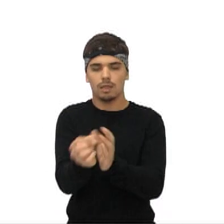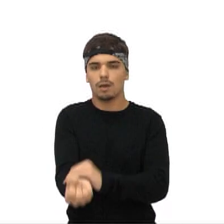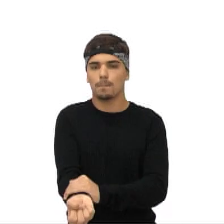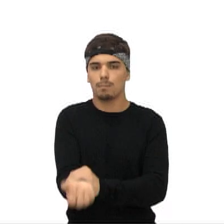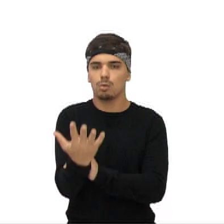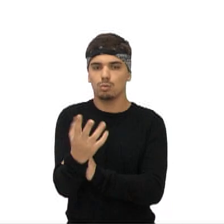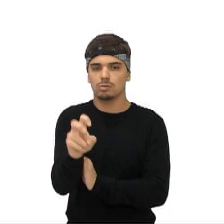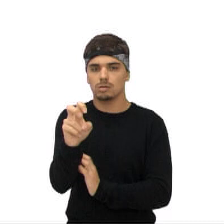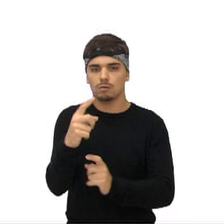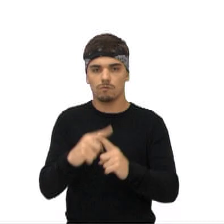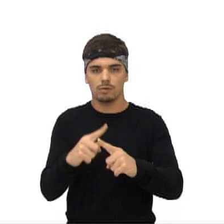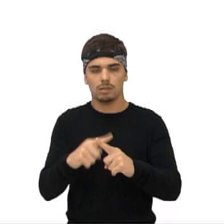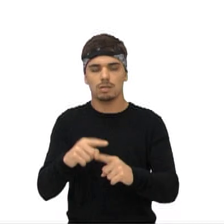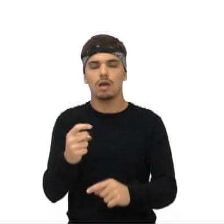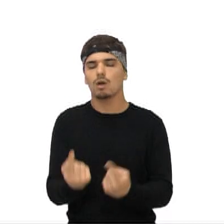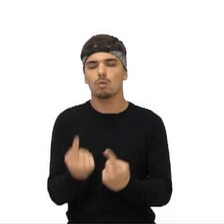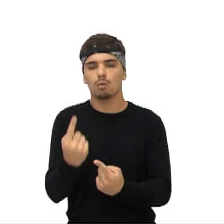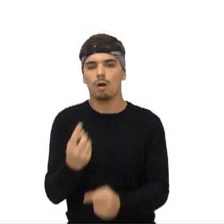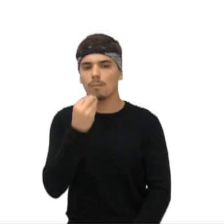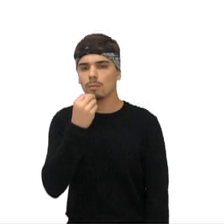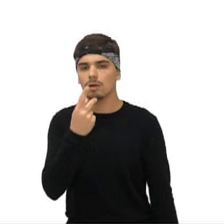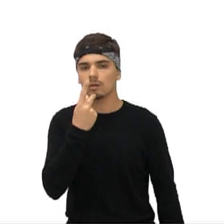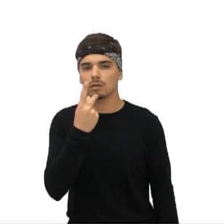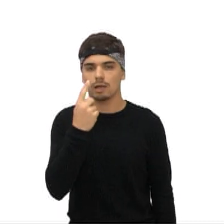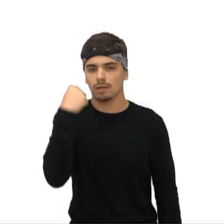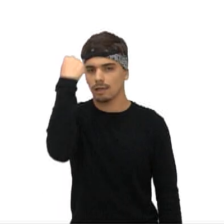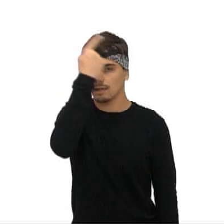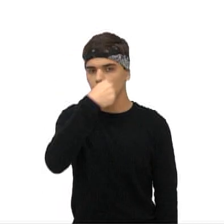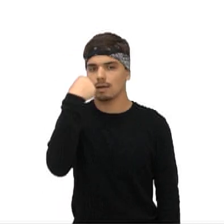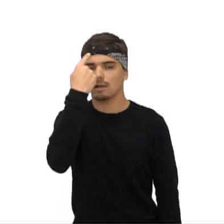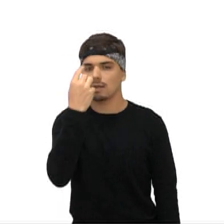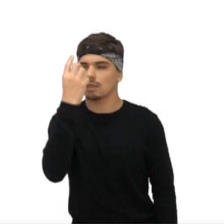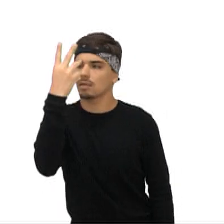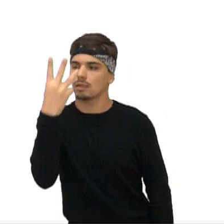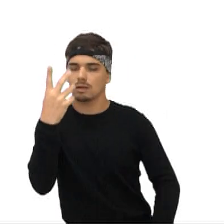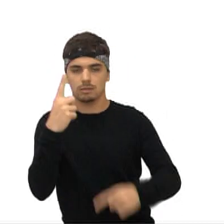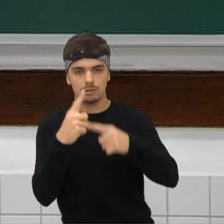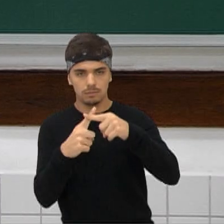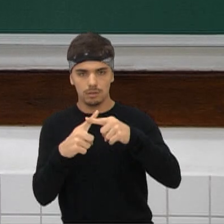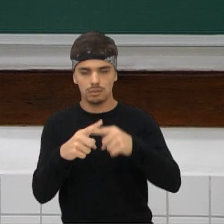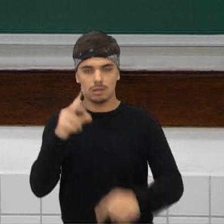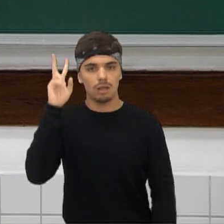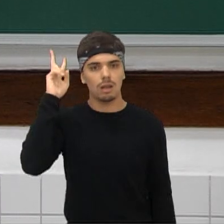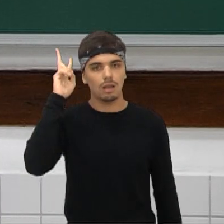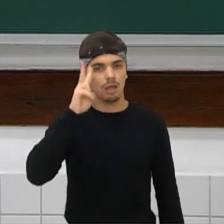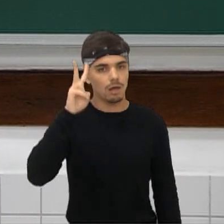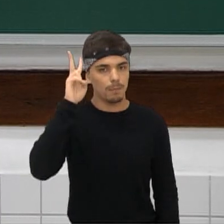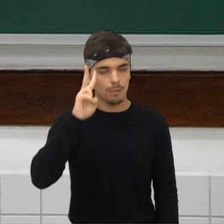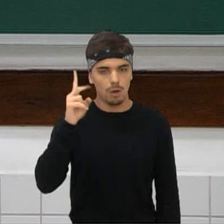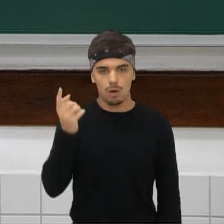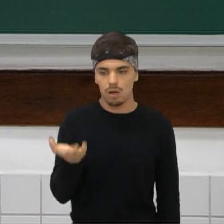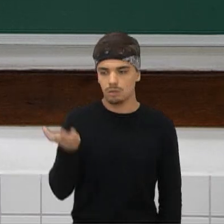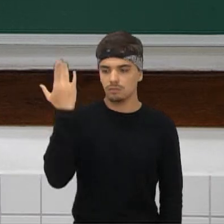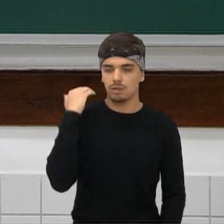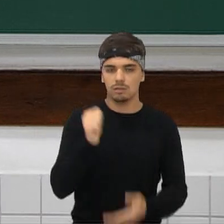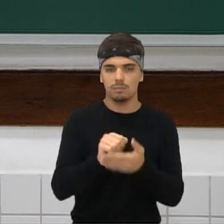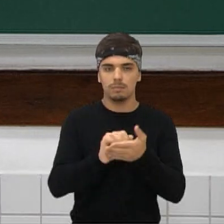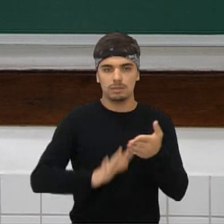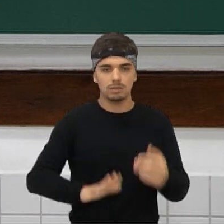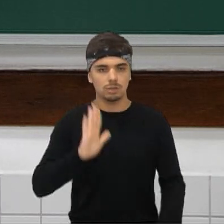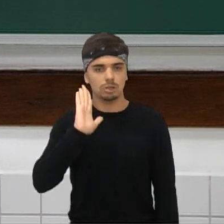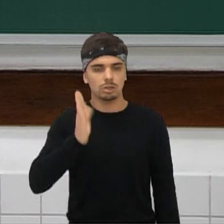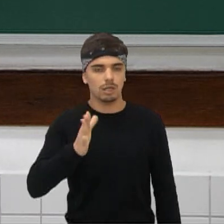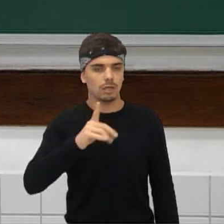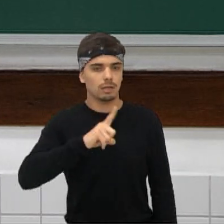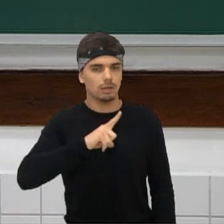é a probabilidade de sair cara 3 vezes? Então, lembre que no exercício anterior, nós já tivemos,